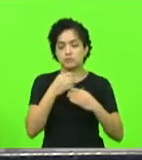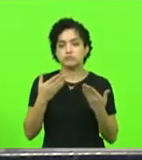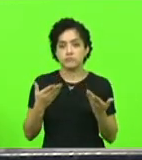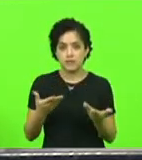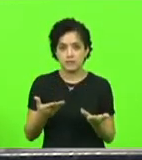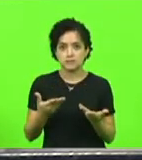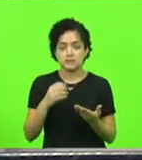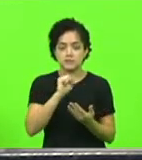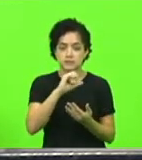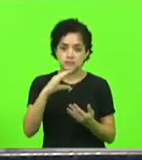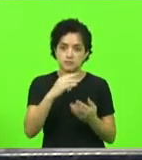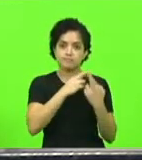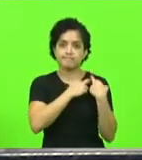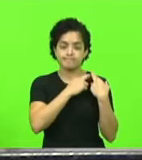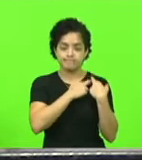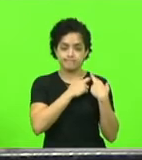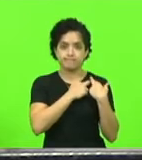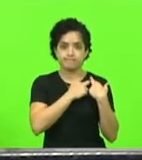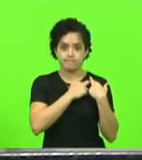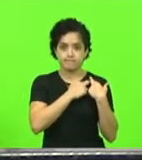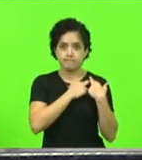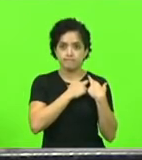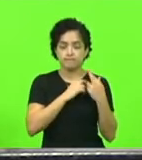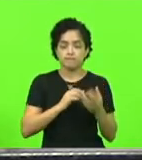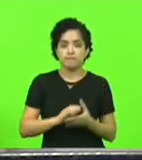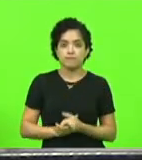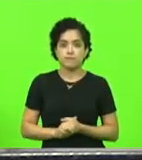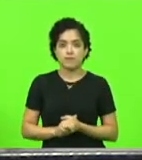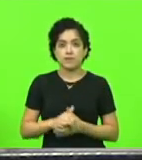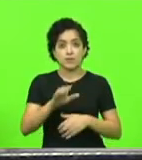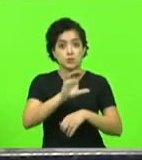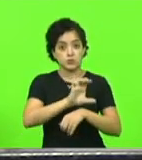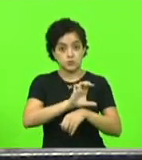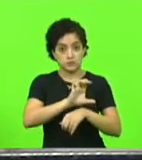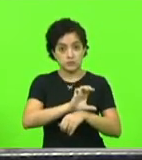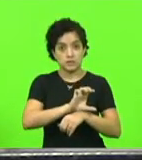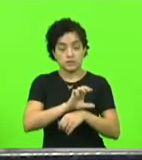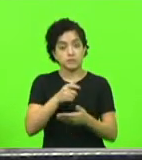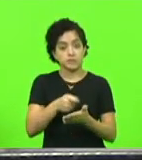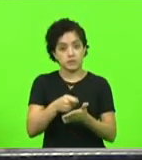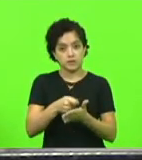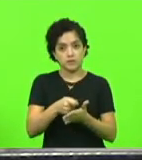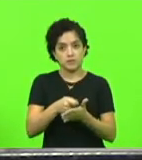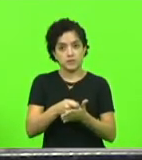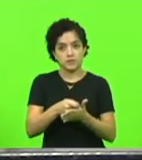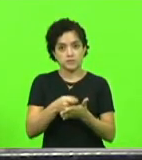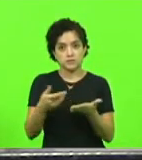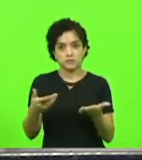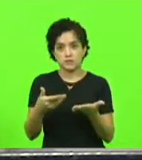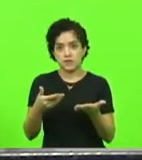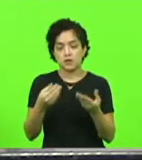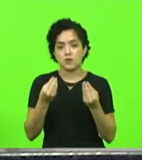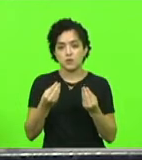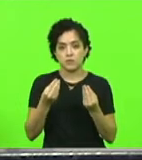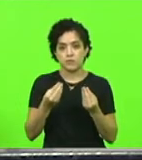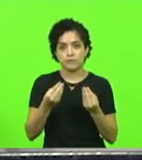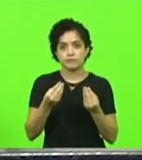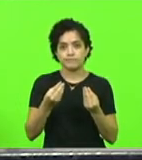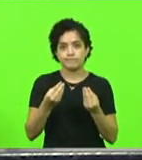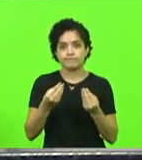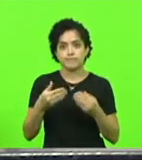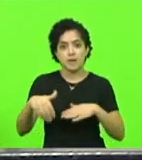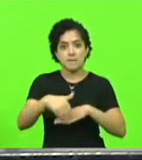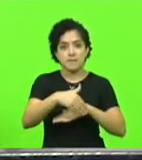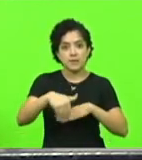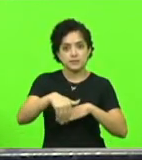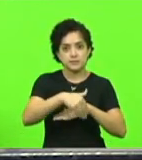SC, é responsabilidade integral do governo do estado e fica aqui a nossa cobrança. Não dá para trafegar numa rodovia dessa. Assim